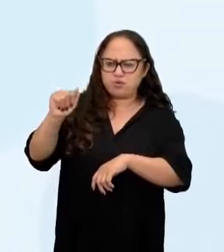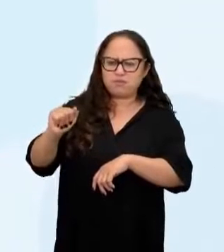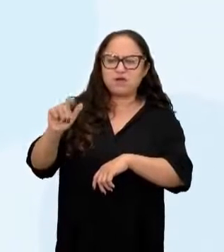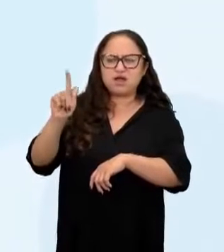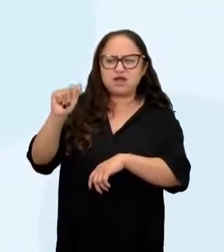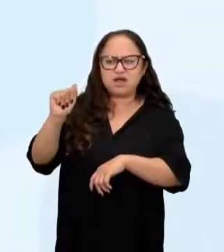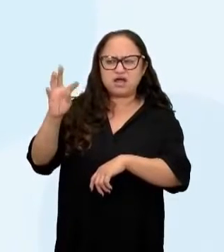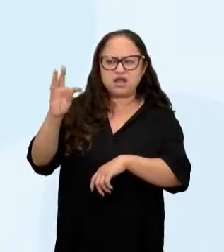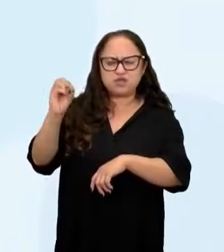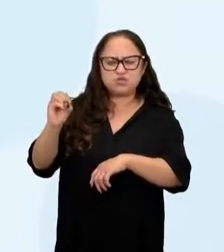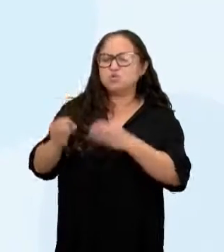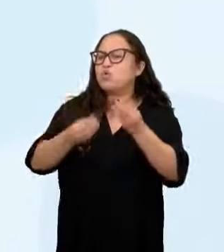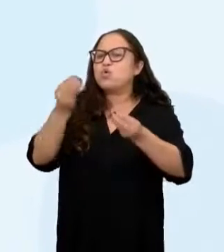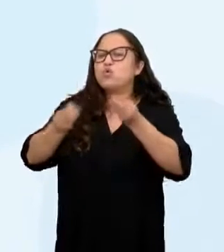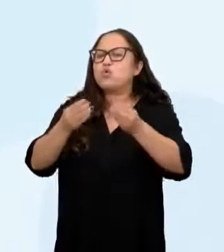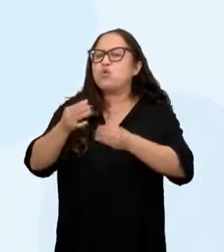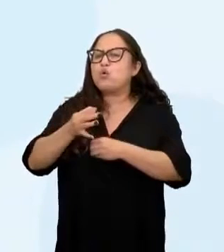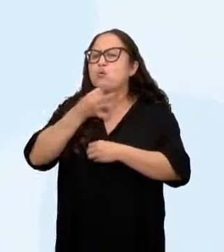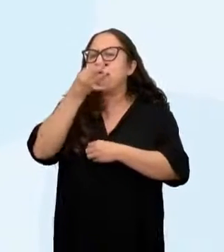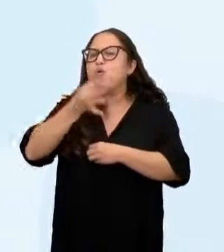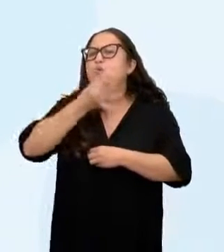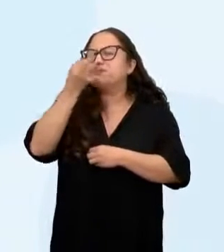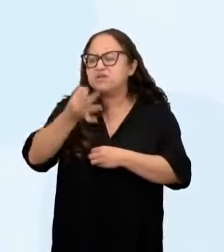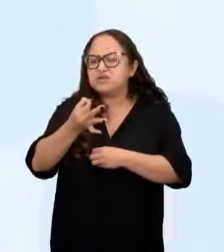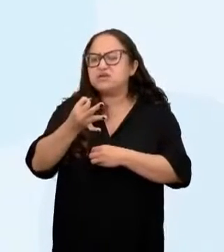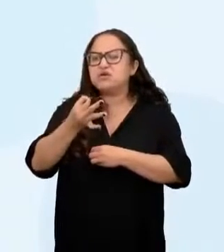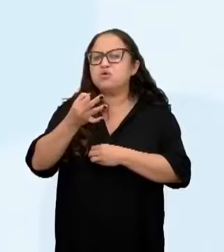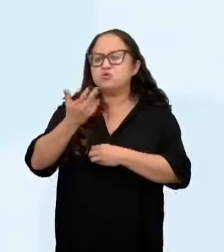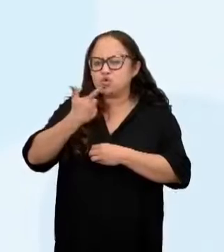como é possível emitir uma opinião sobre isso? Como é que a gente